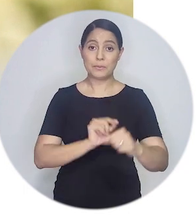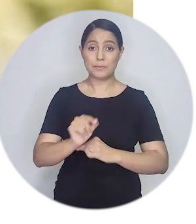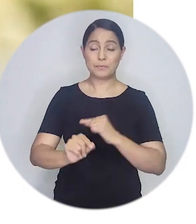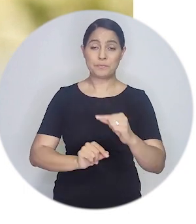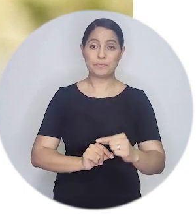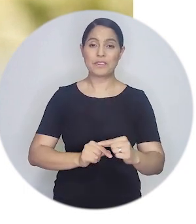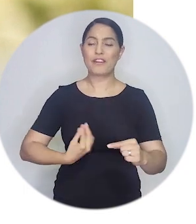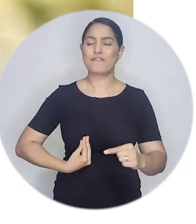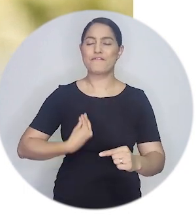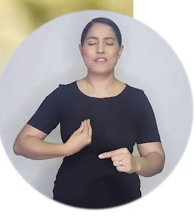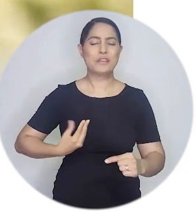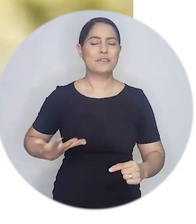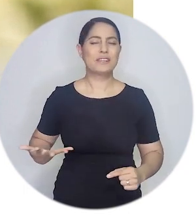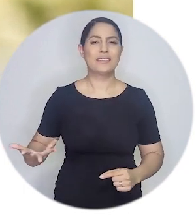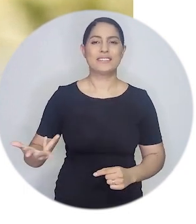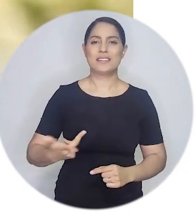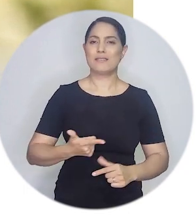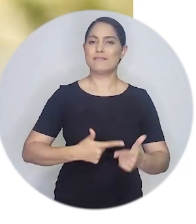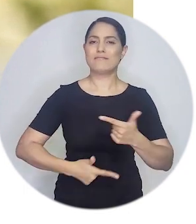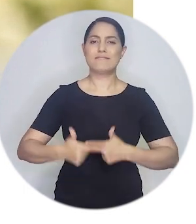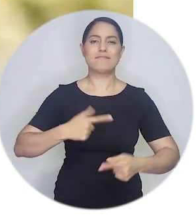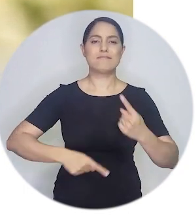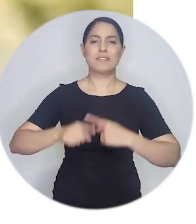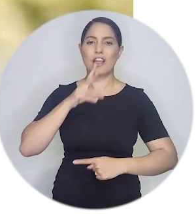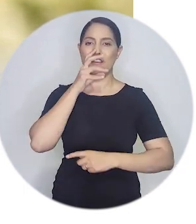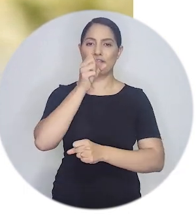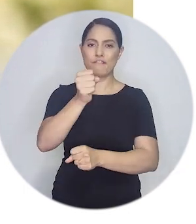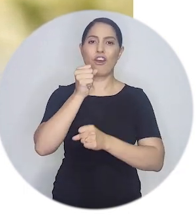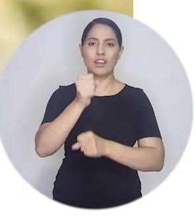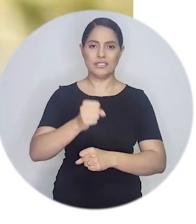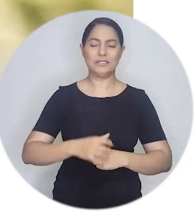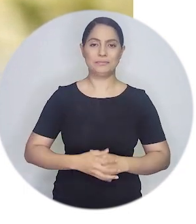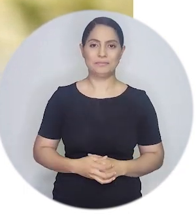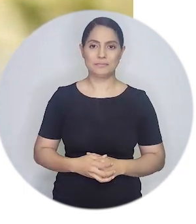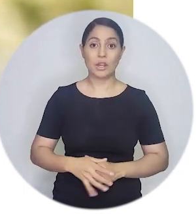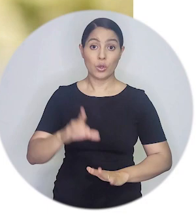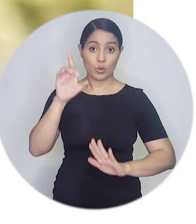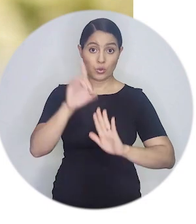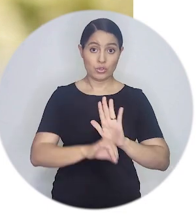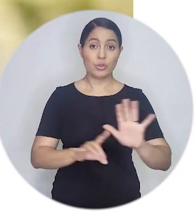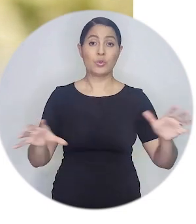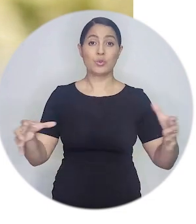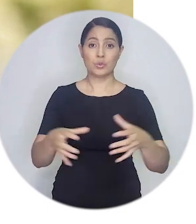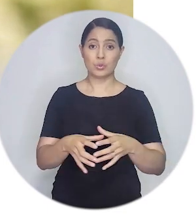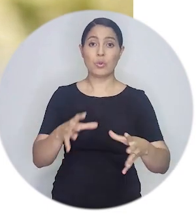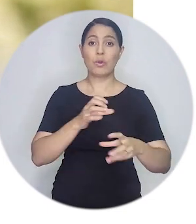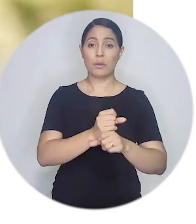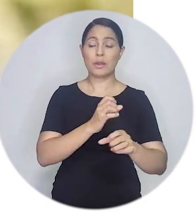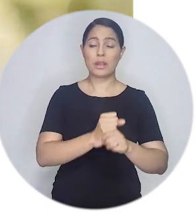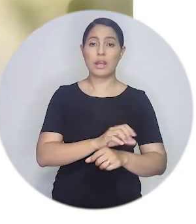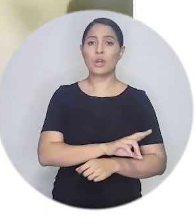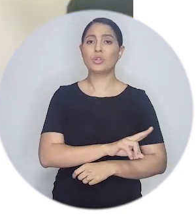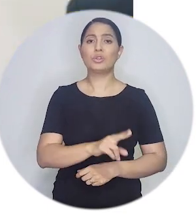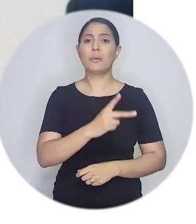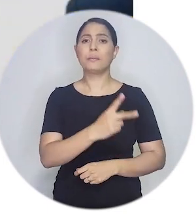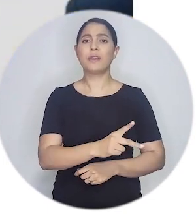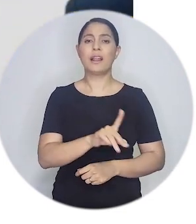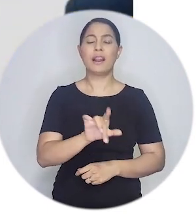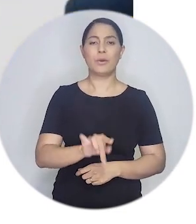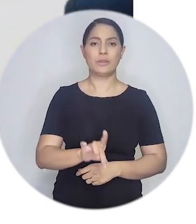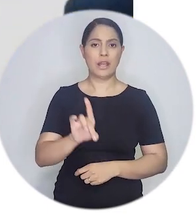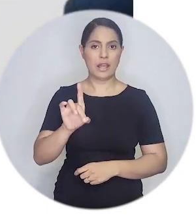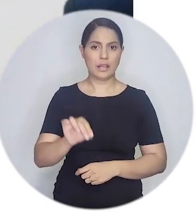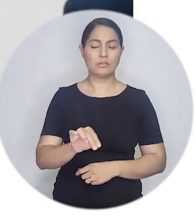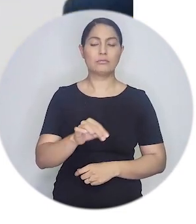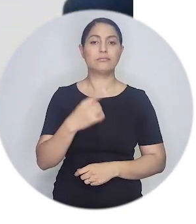da história da OAB, mas principalmente estão a mantendo viva e cada vez mais forte. Fecha aspas. O diretor tesoureiro